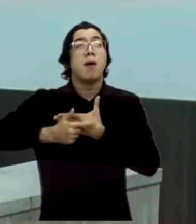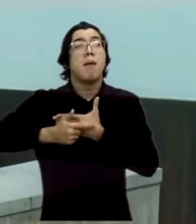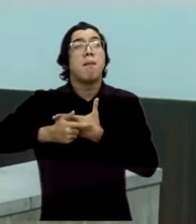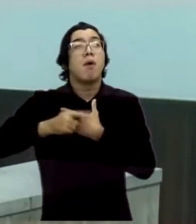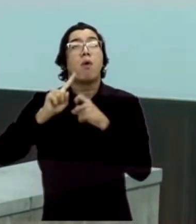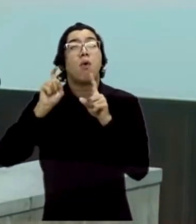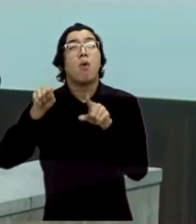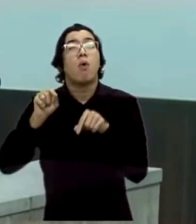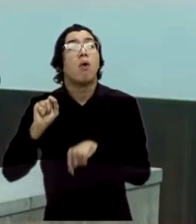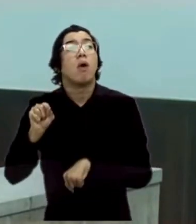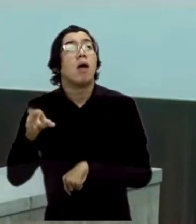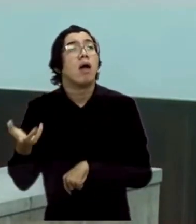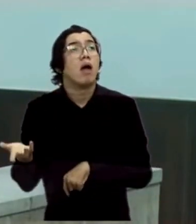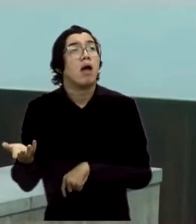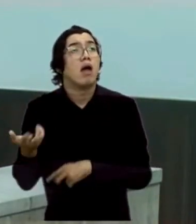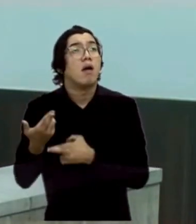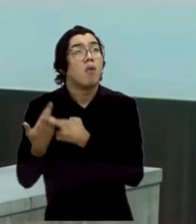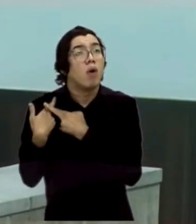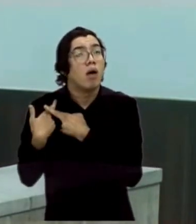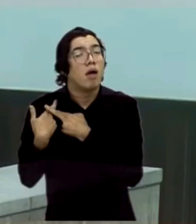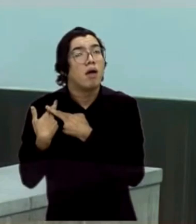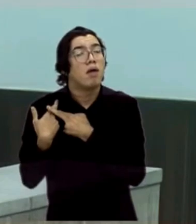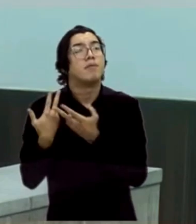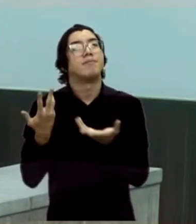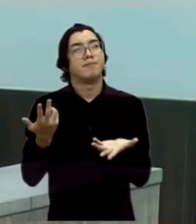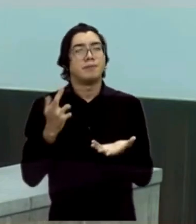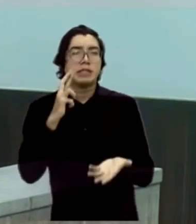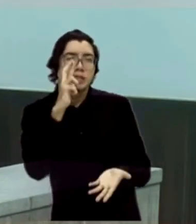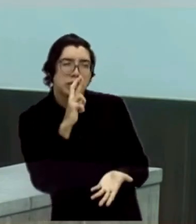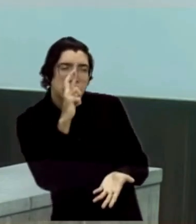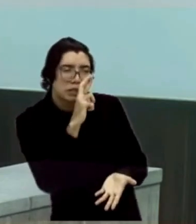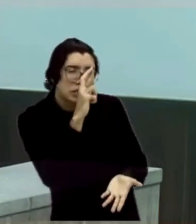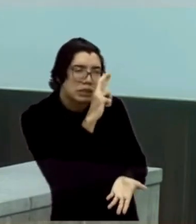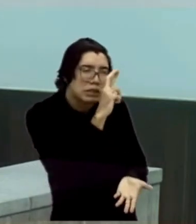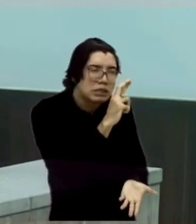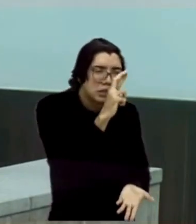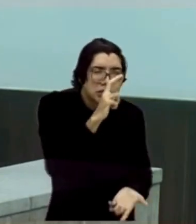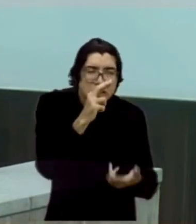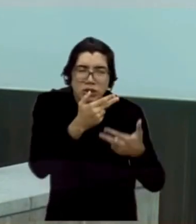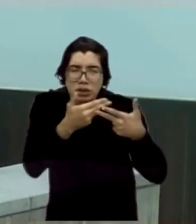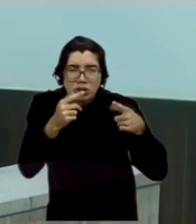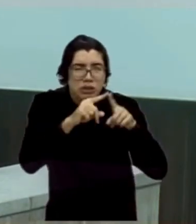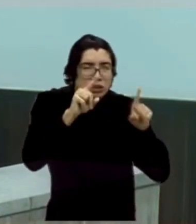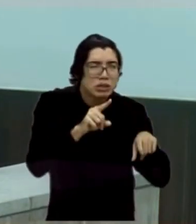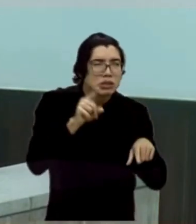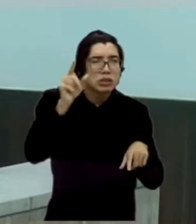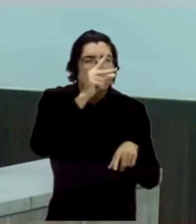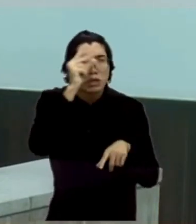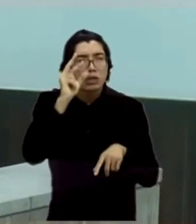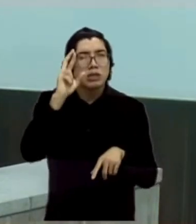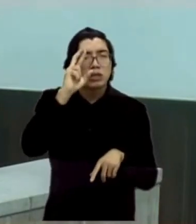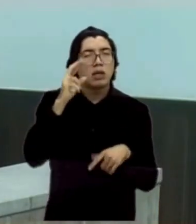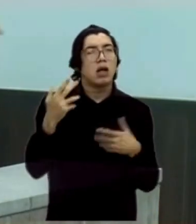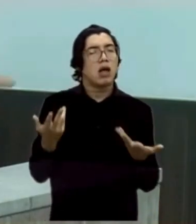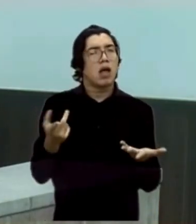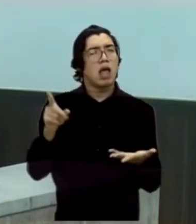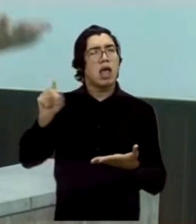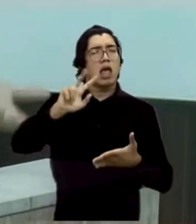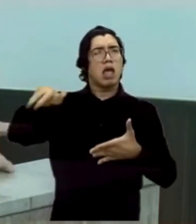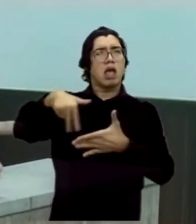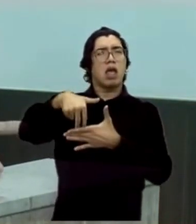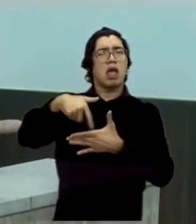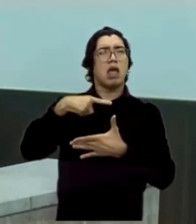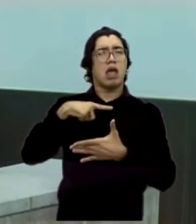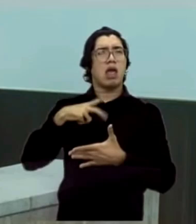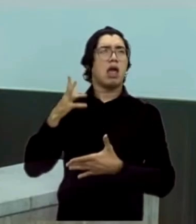que é fiscalizar o Executivo quer tolher quer constranger os colegas de fazer o seu